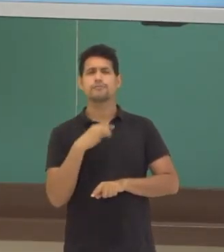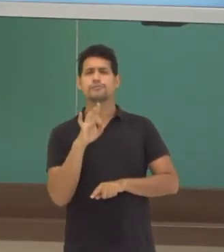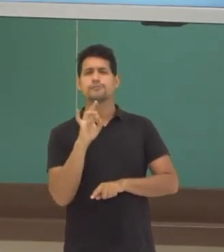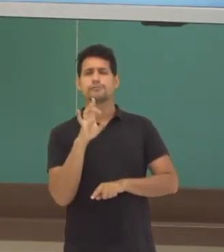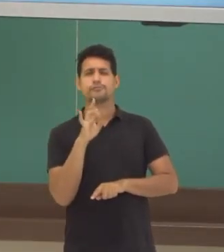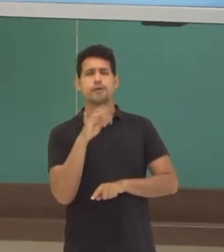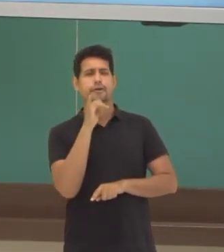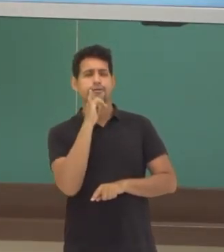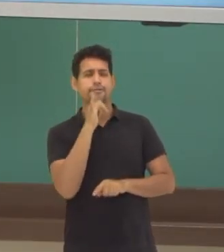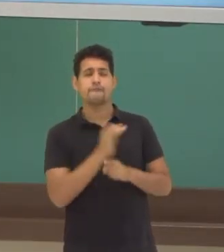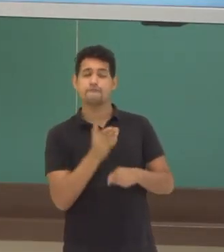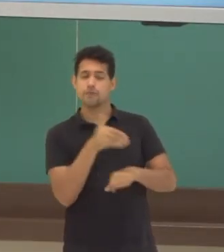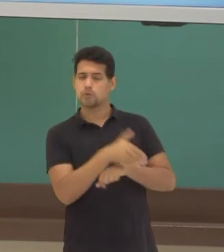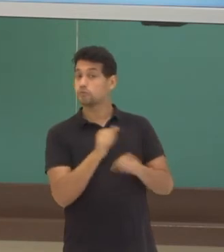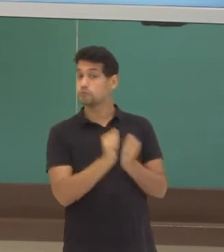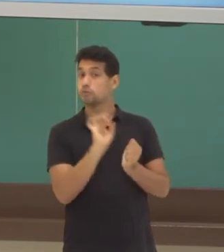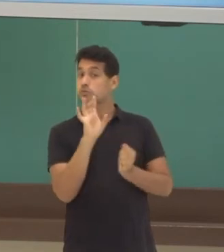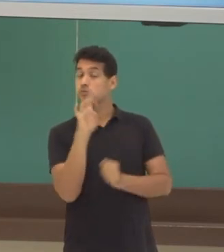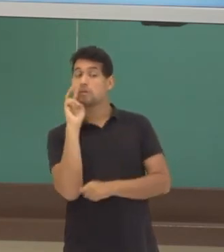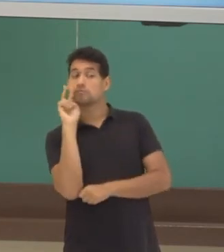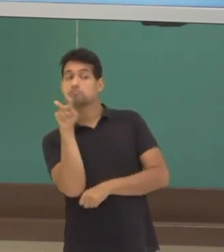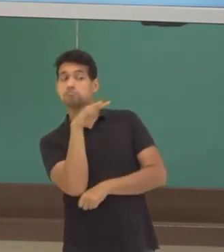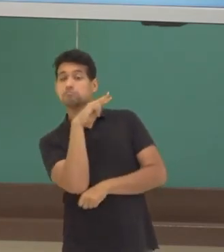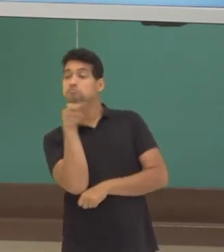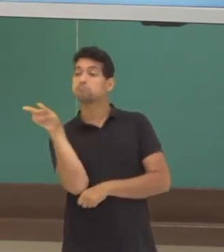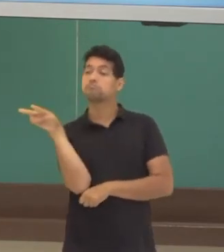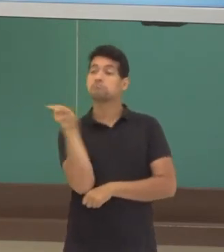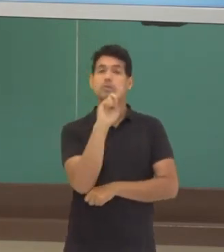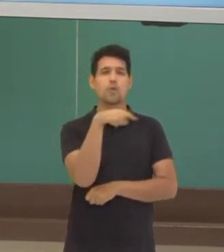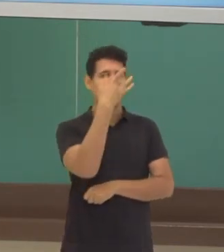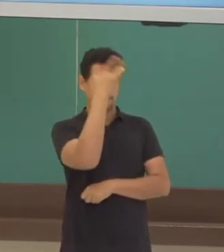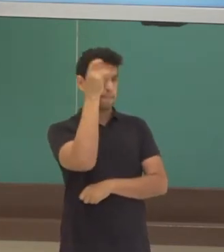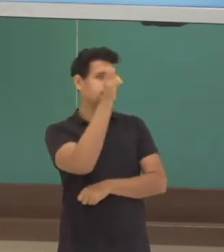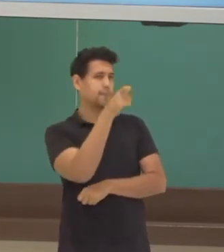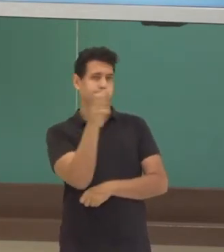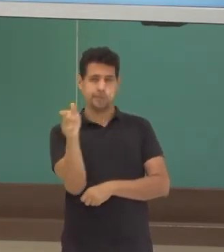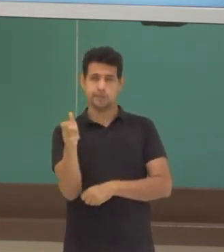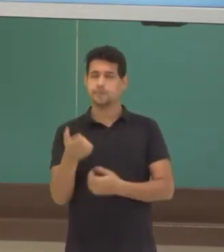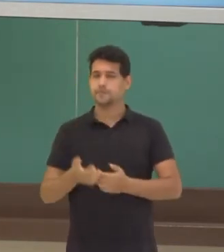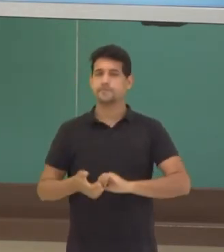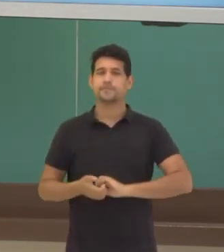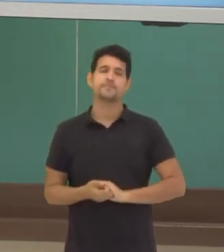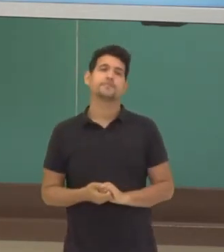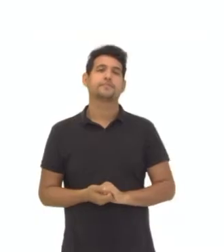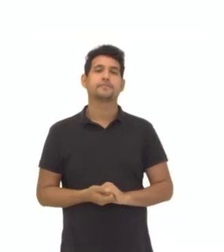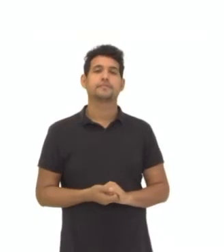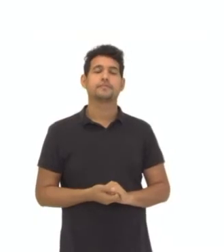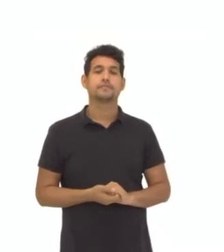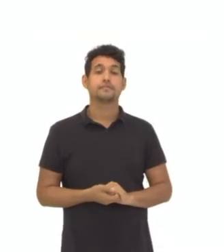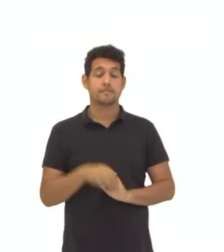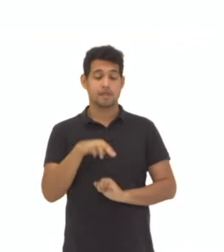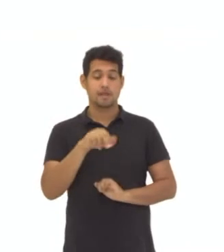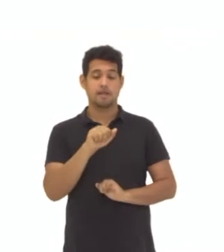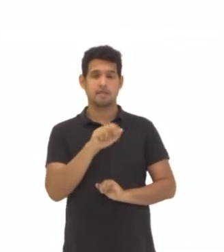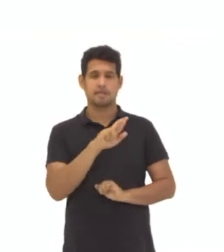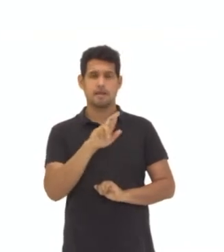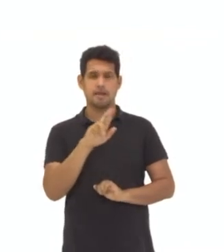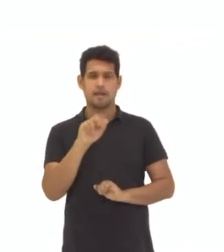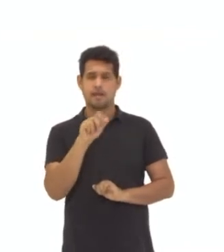os irmãos e os primos também, né? No caso aqui são pessoas, todos eles são indígenas, beleza?